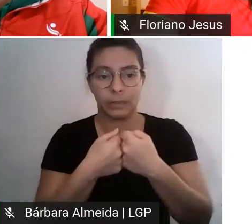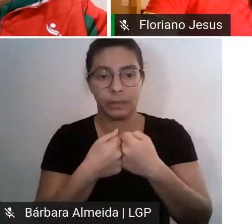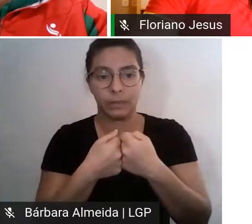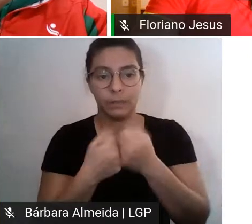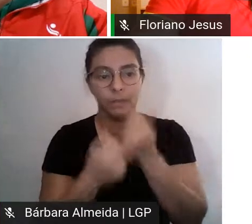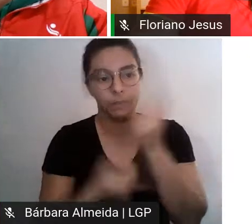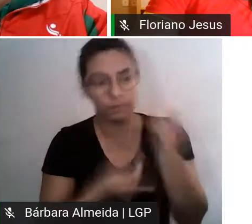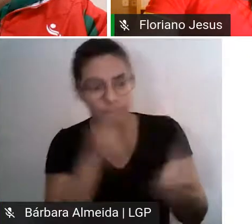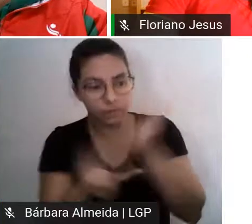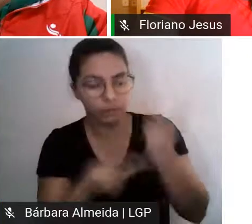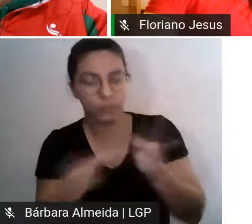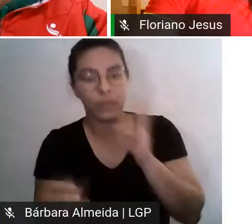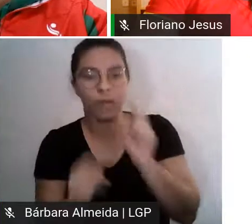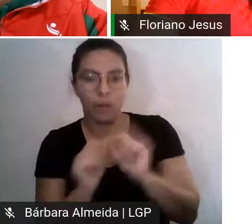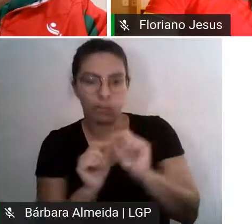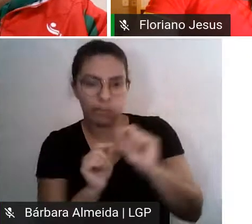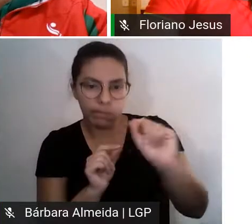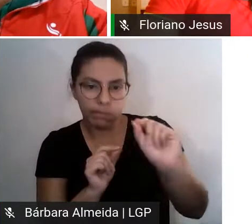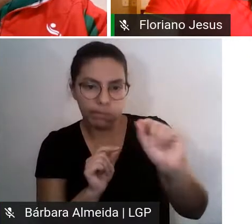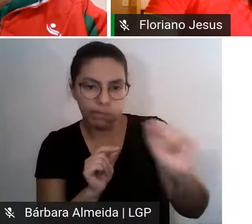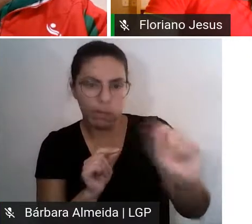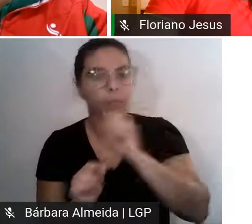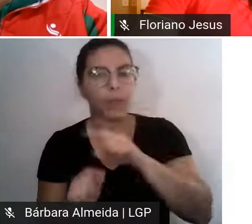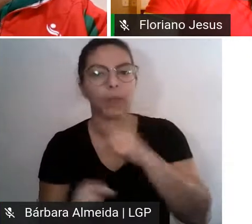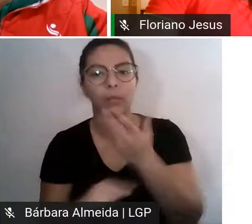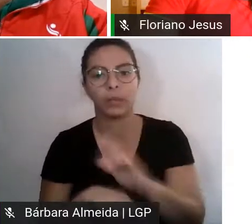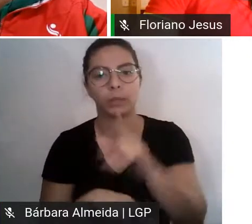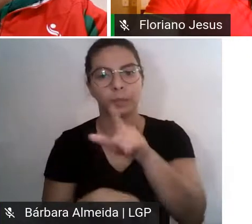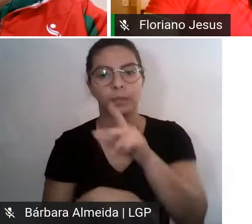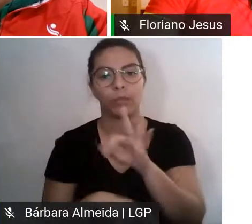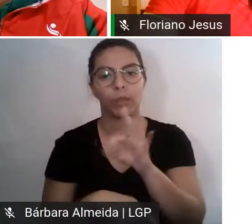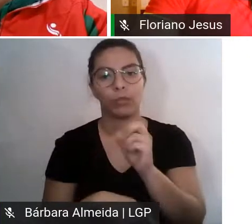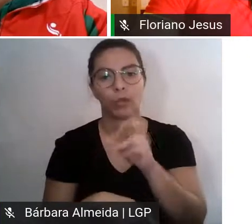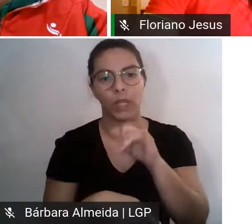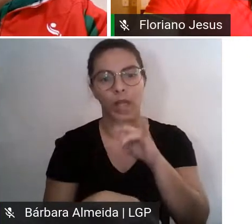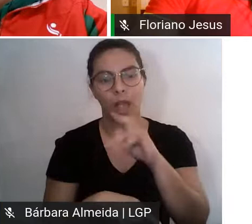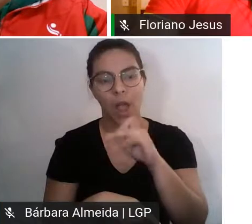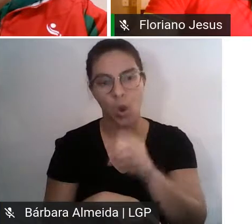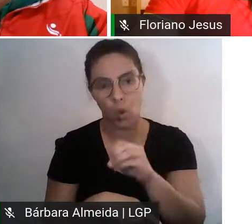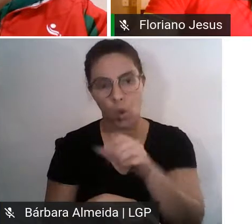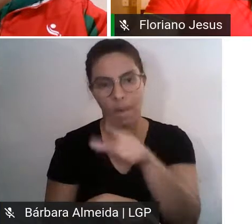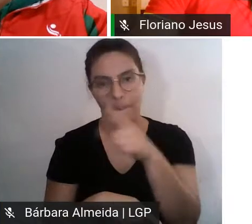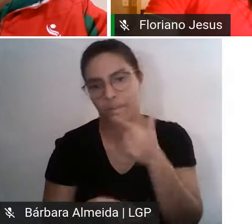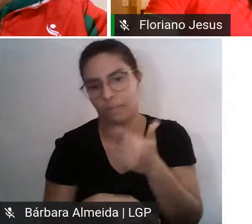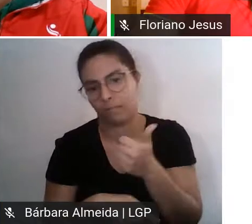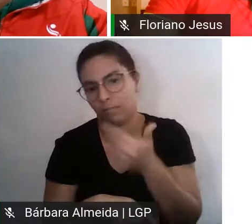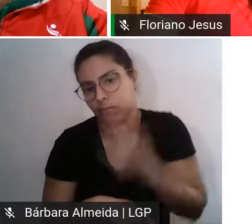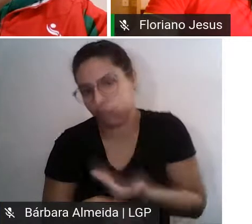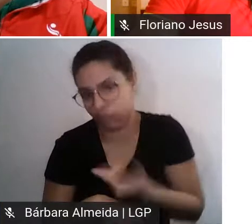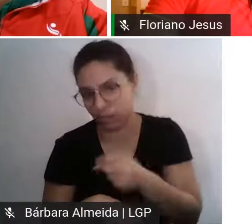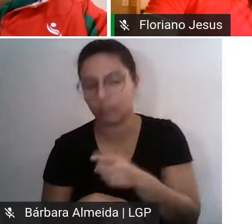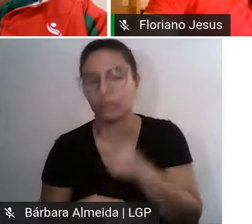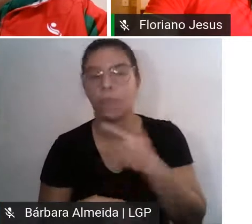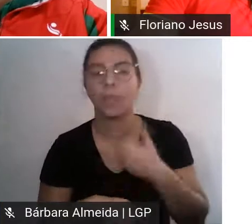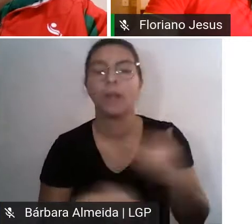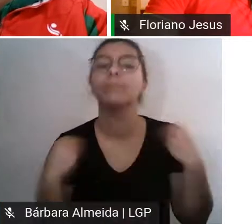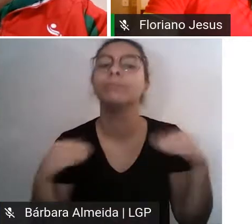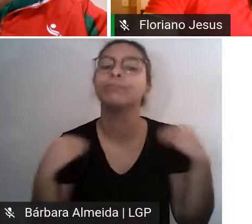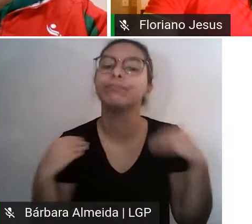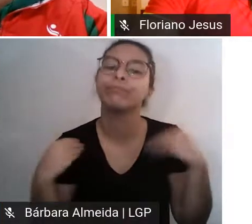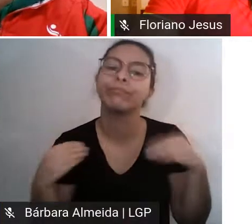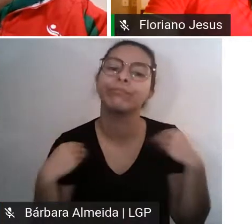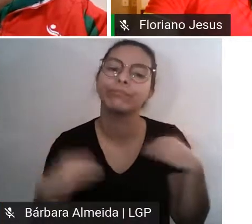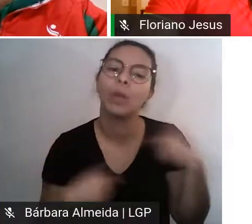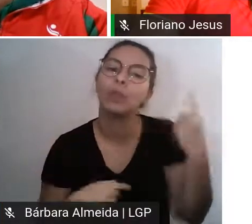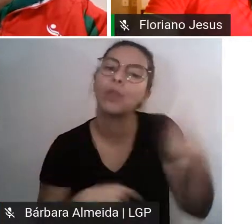e se for, pronto, o Floriano sendo atleta sabe isso melhor que ninguém, ok, eu se calhar se estou a treinar até posso pensar que está ali